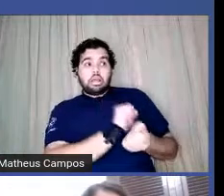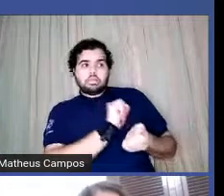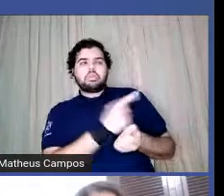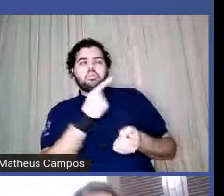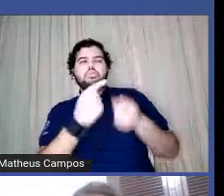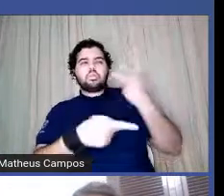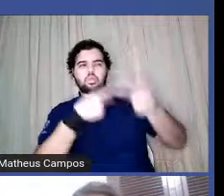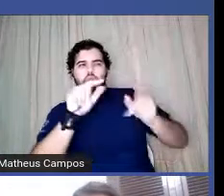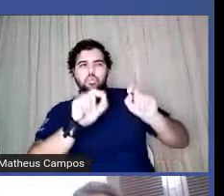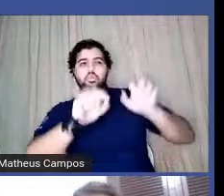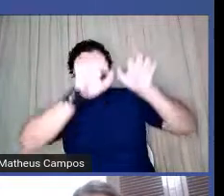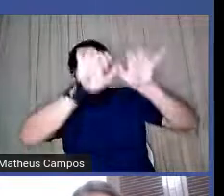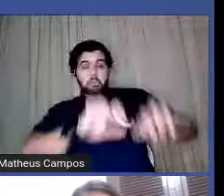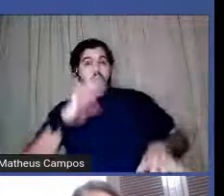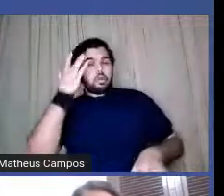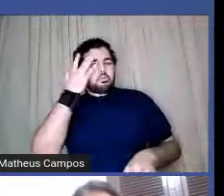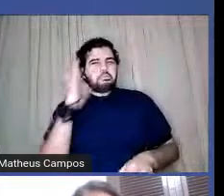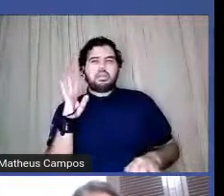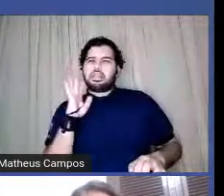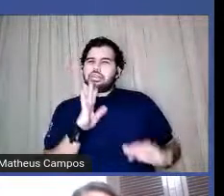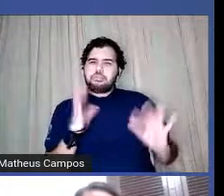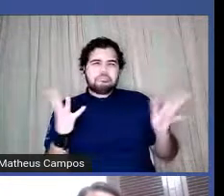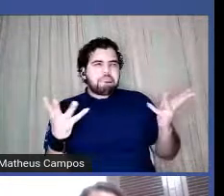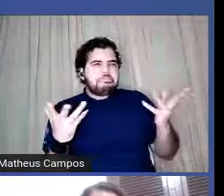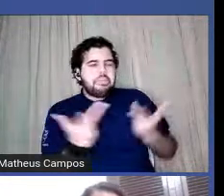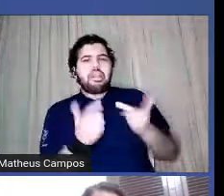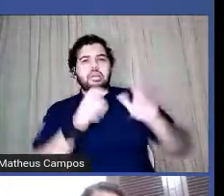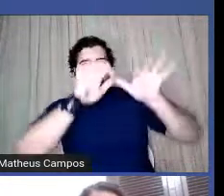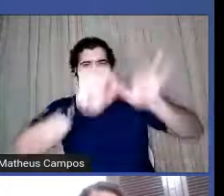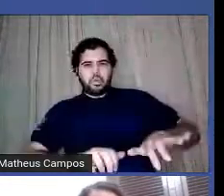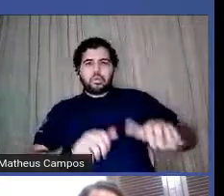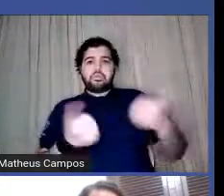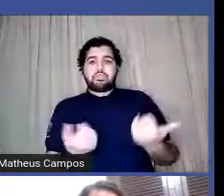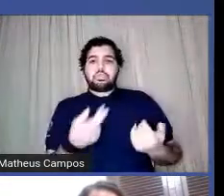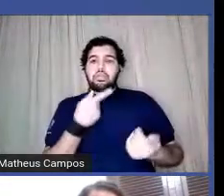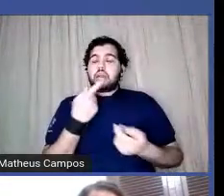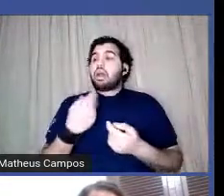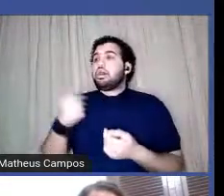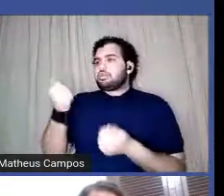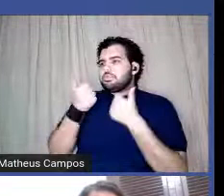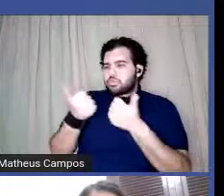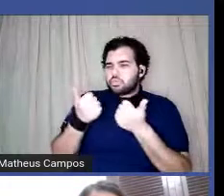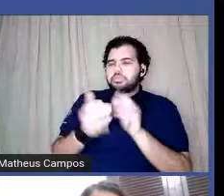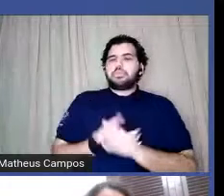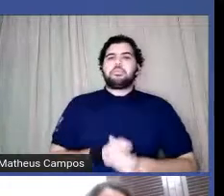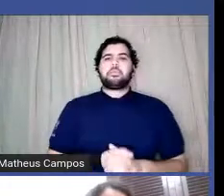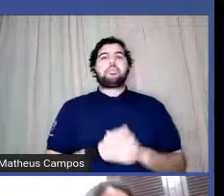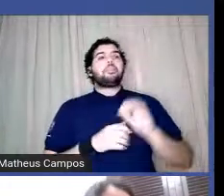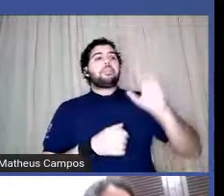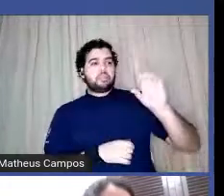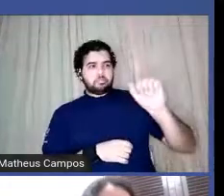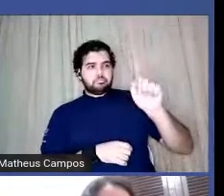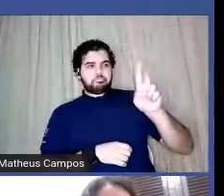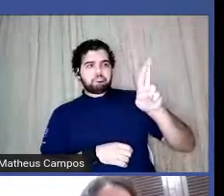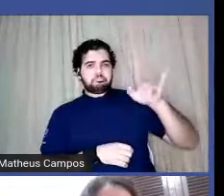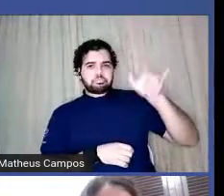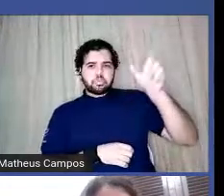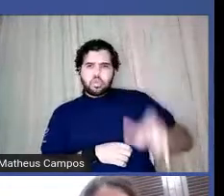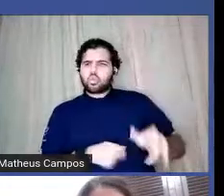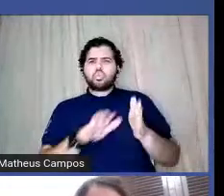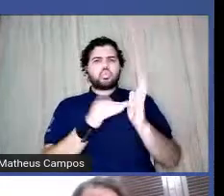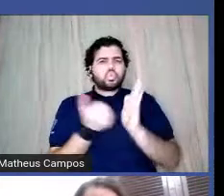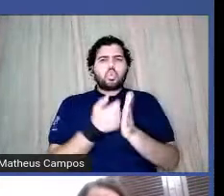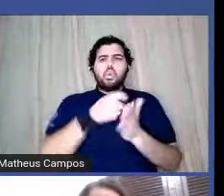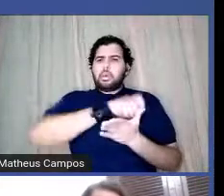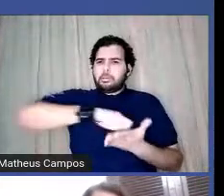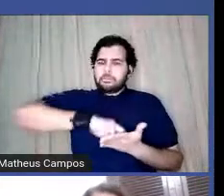comentários, porque eu tô achando tão maravilhoso, por causa da eu não sei. A Sabrina, gente, todos os escritoras aqui de